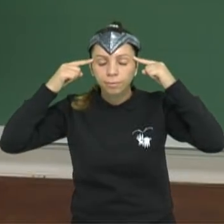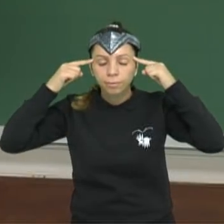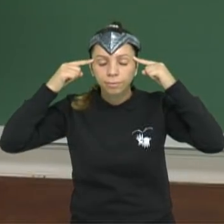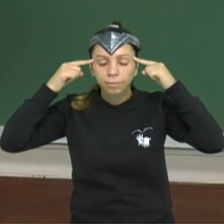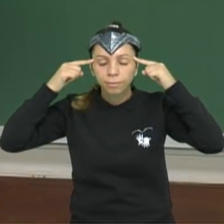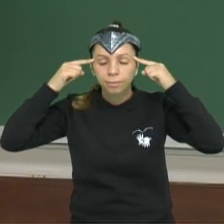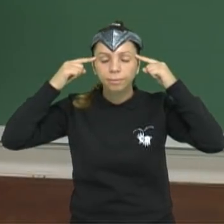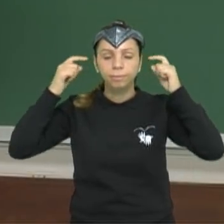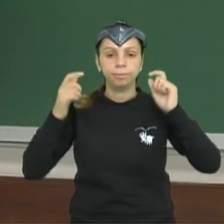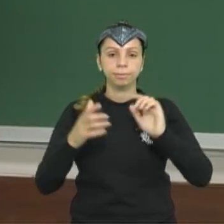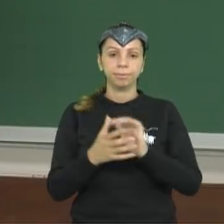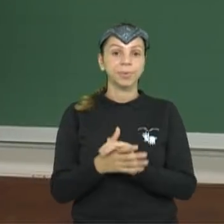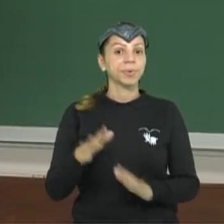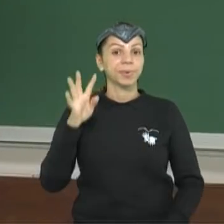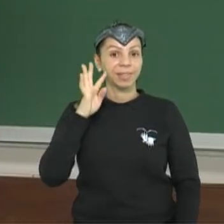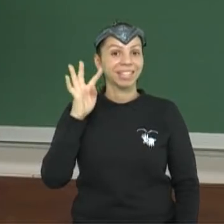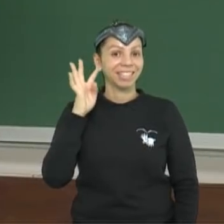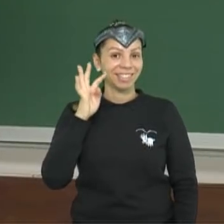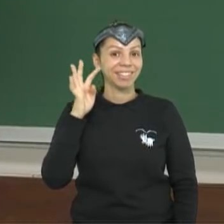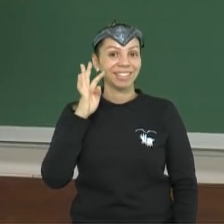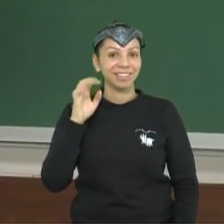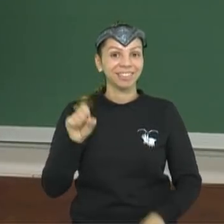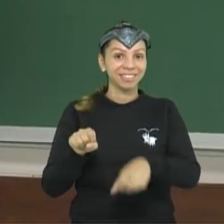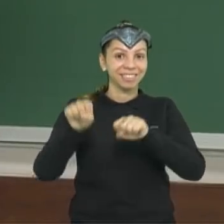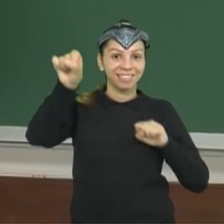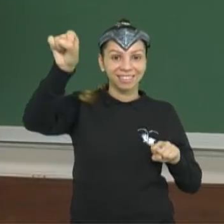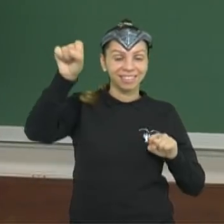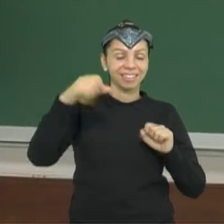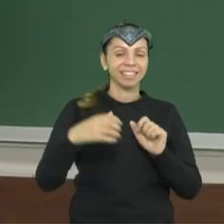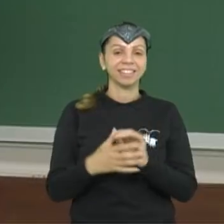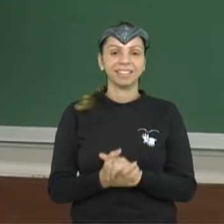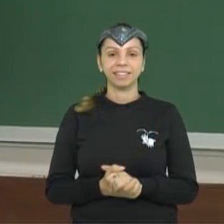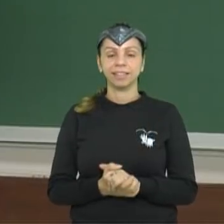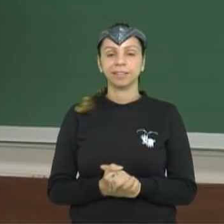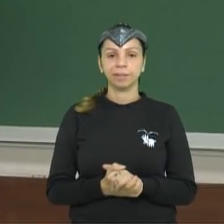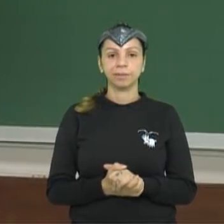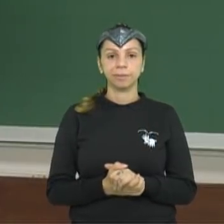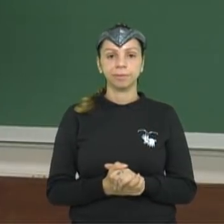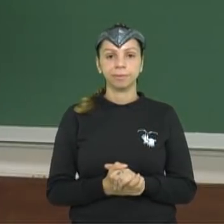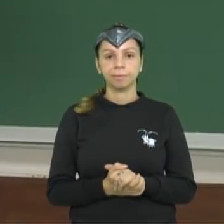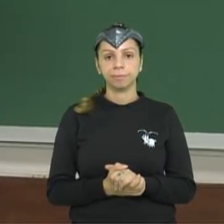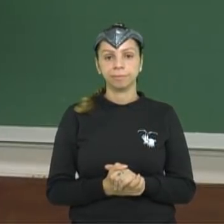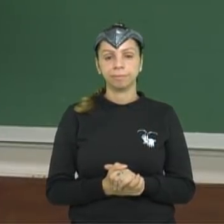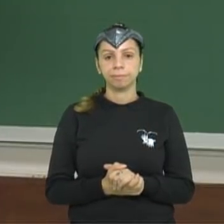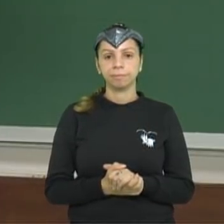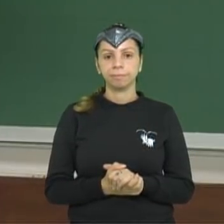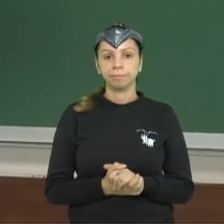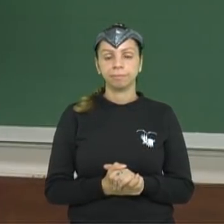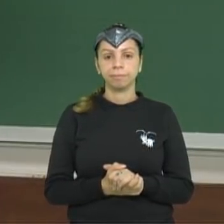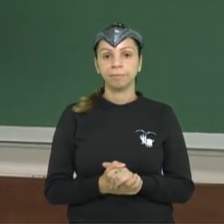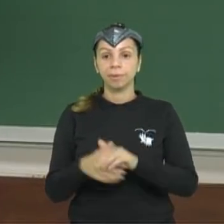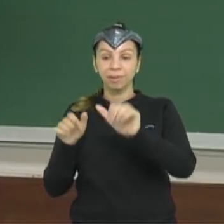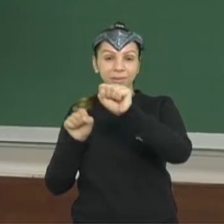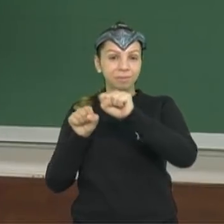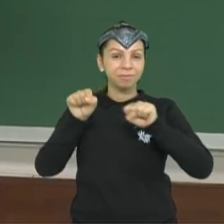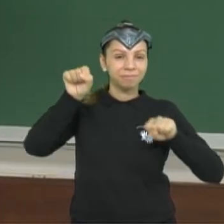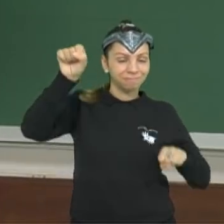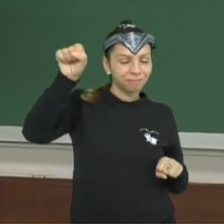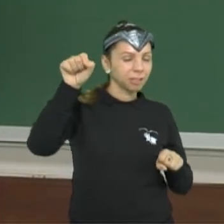telepata, olha que legal esse super-herói, hein? Persistent, ele é um super-herói